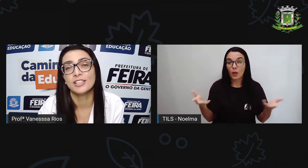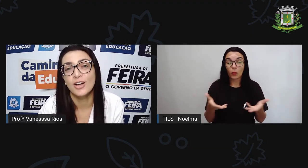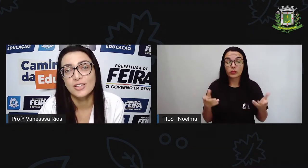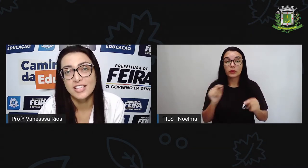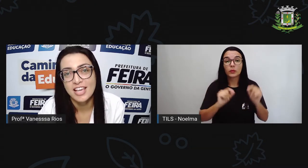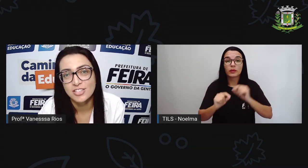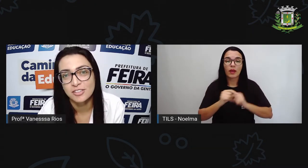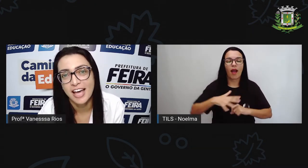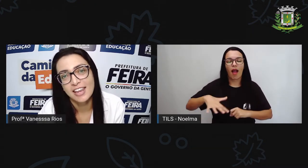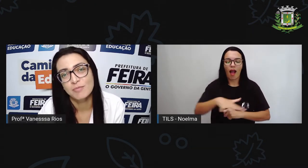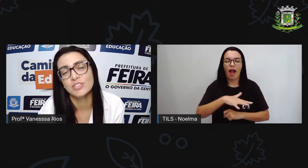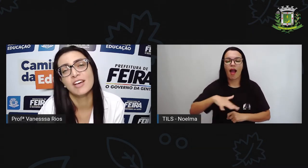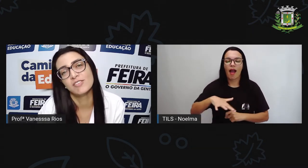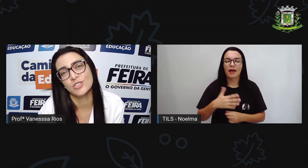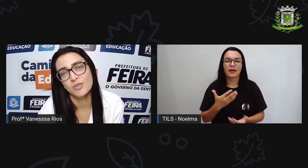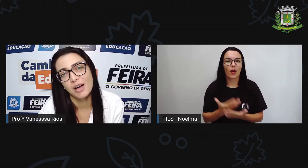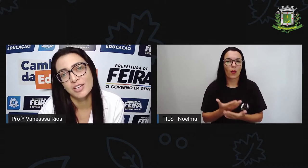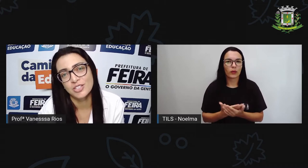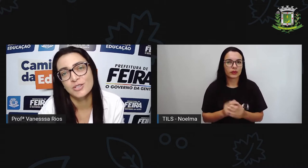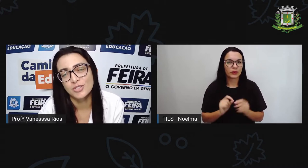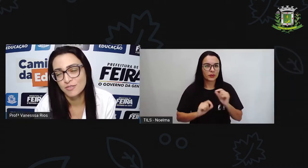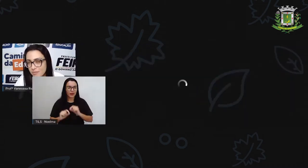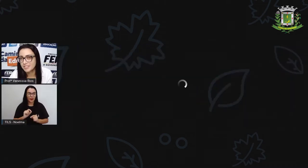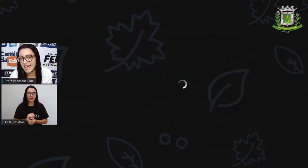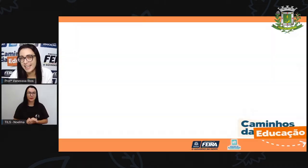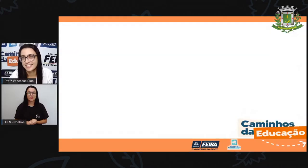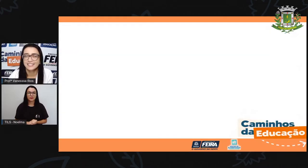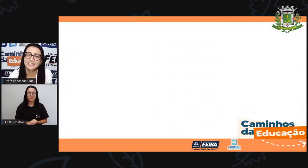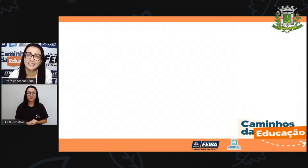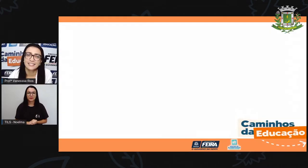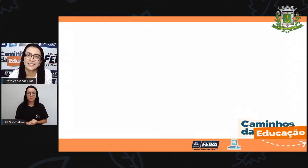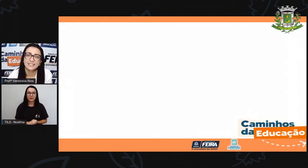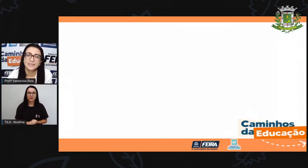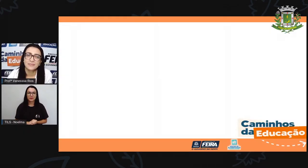sobre o que nós estudaremos na videoaula de hoje, vamos lá?